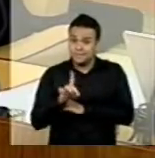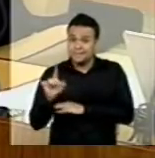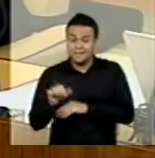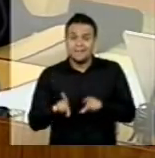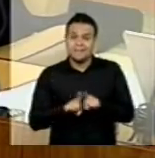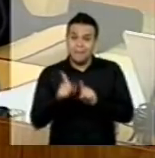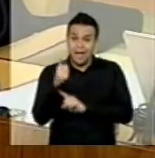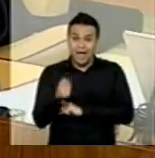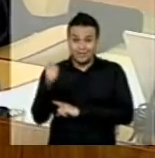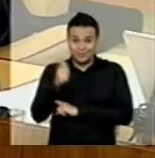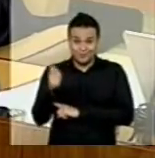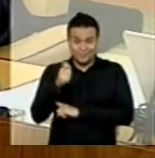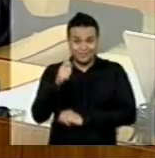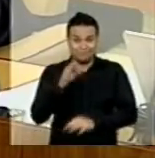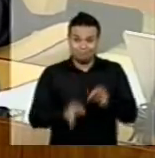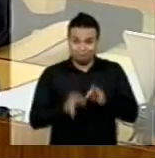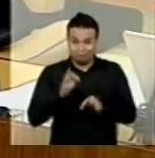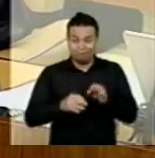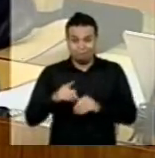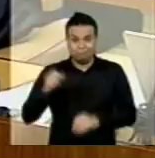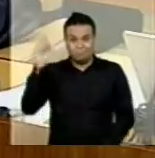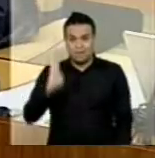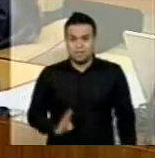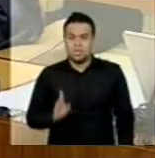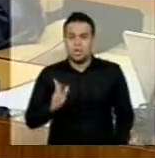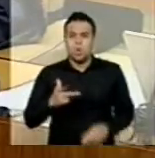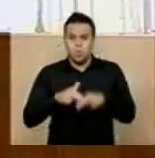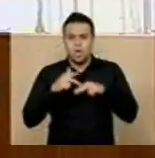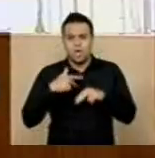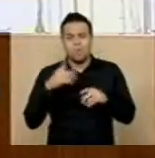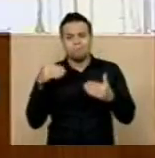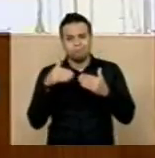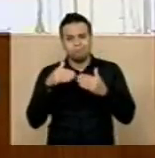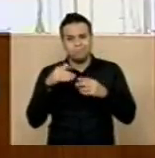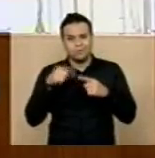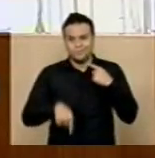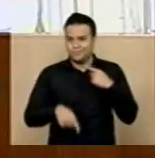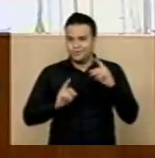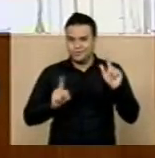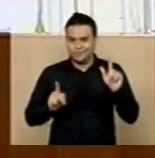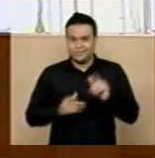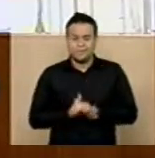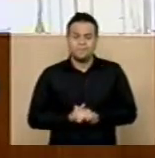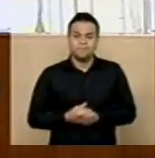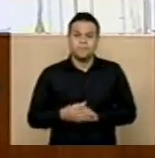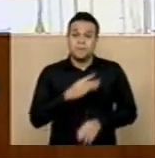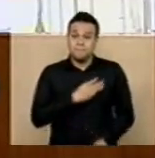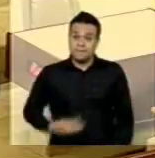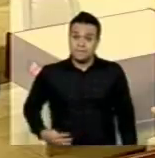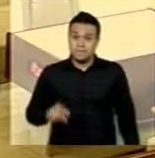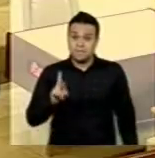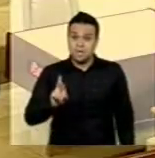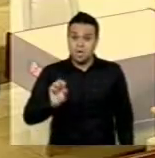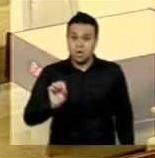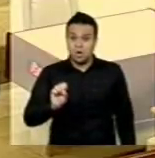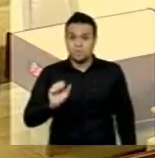dos Magistrados Brasileiros. Por essa razão, estou acompanhando a divergência. Agradeço a Vossa Excelência, ministra Rosa Weber. Senhora